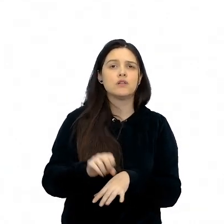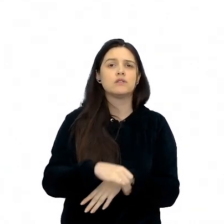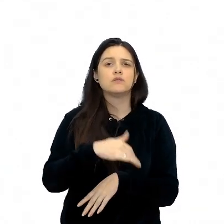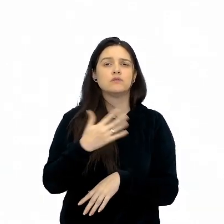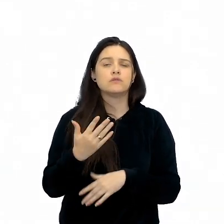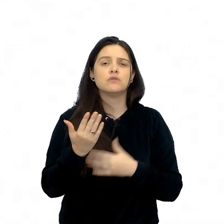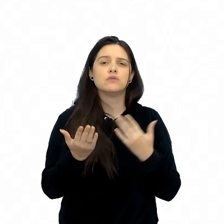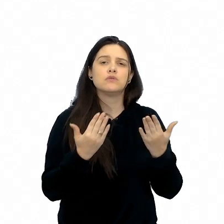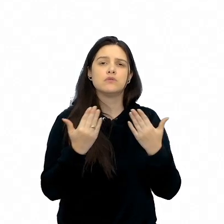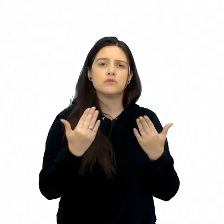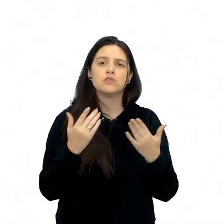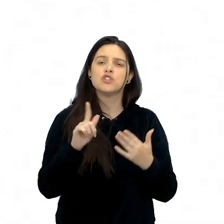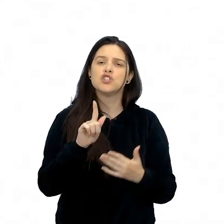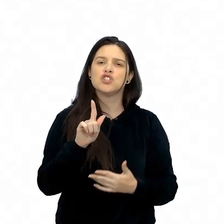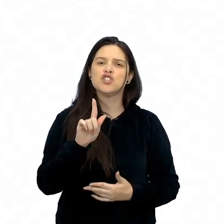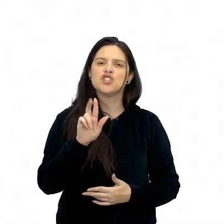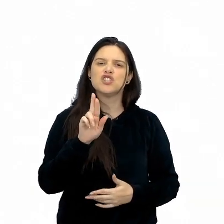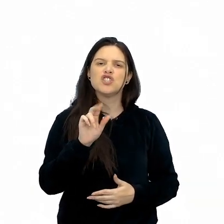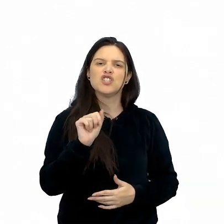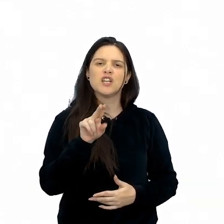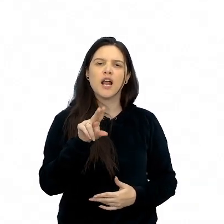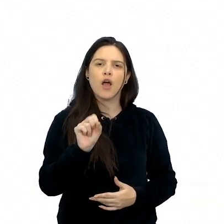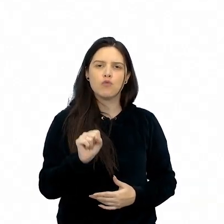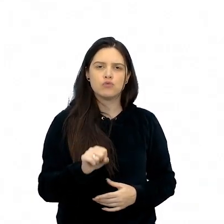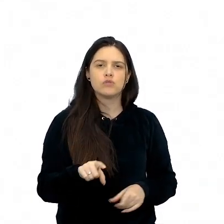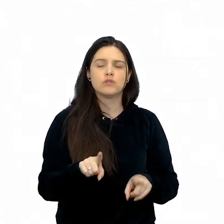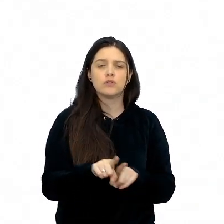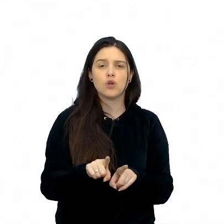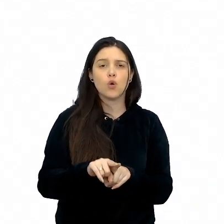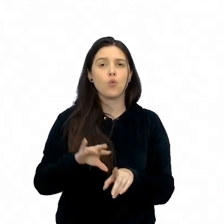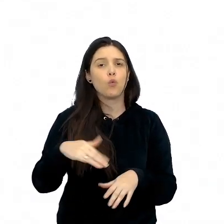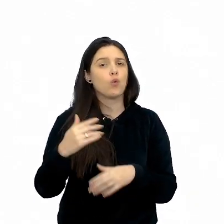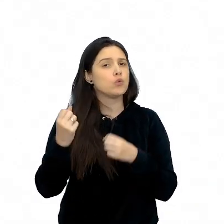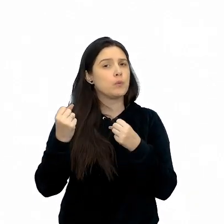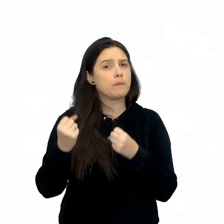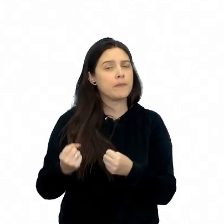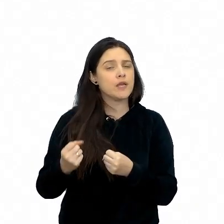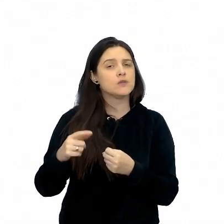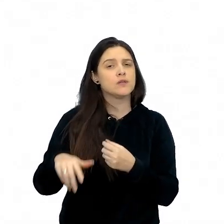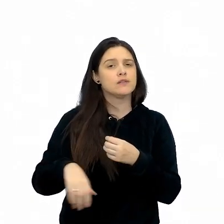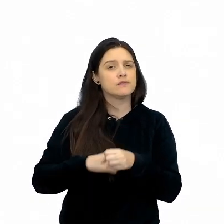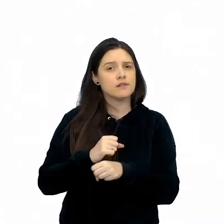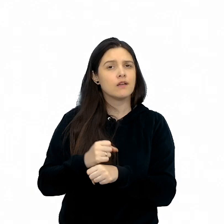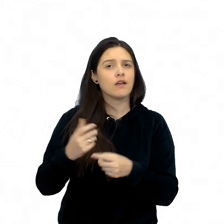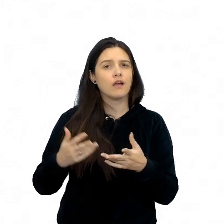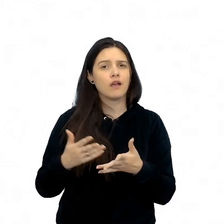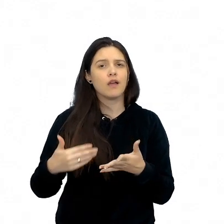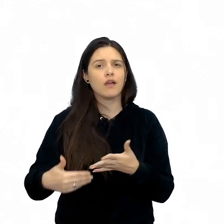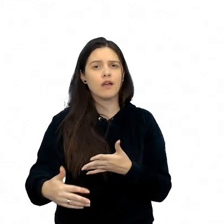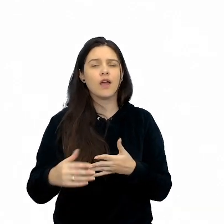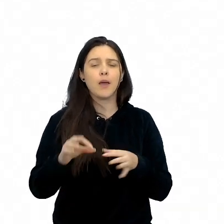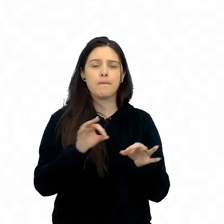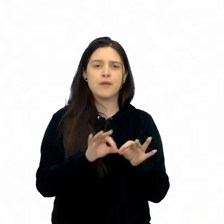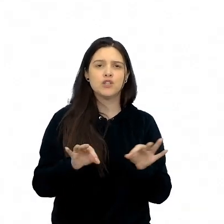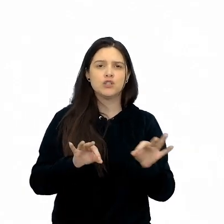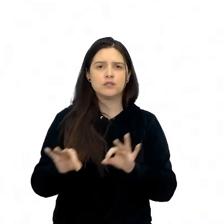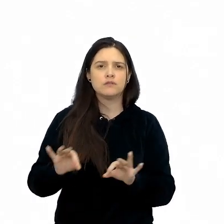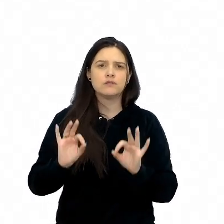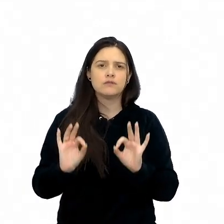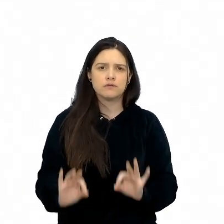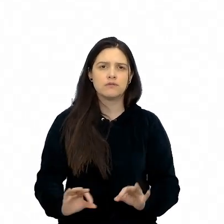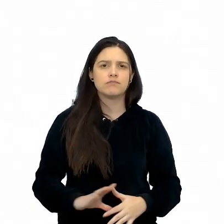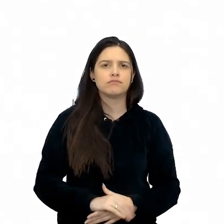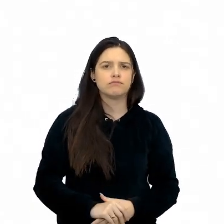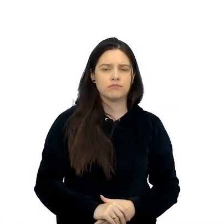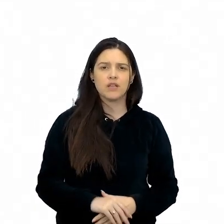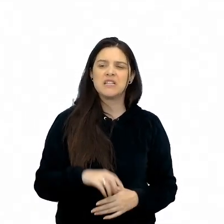maior que o outro em 20 graus, o outro ângulo é 1/3 desse ângulo em questão, calcule a medida dos ângulos. Será que